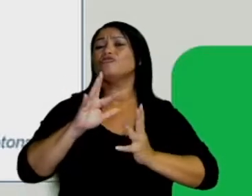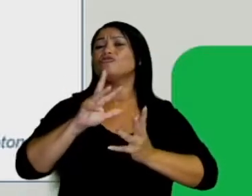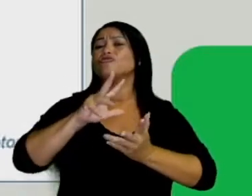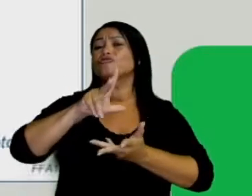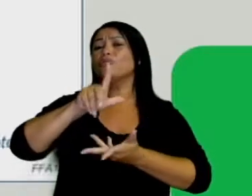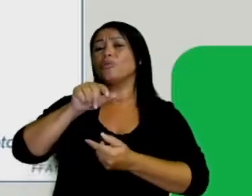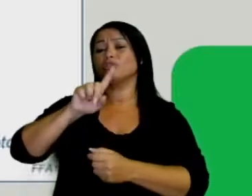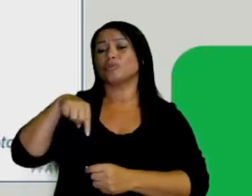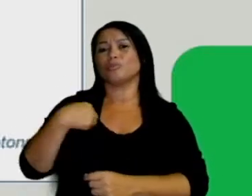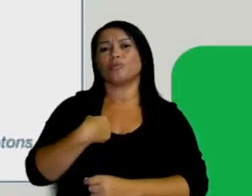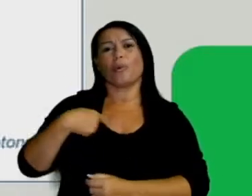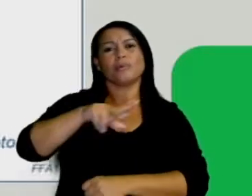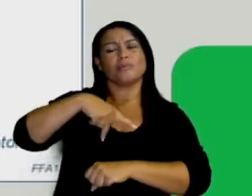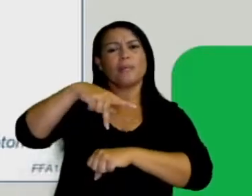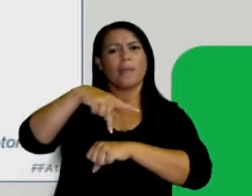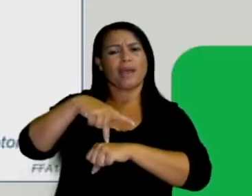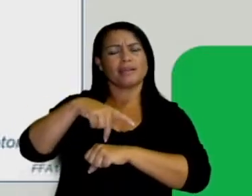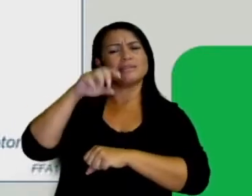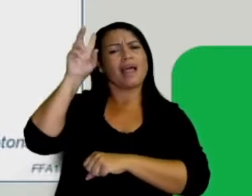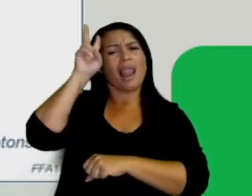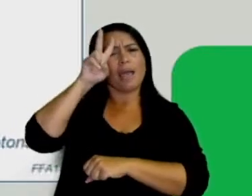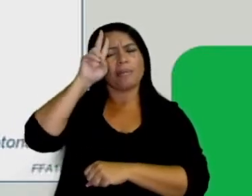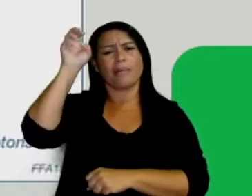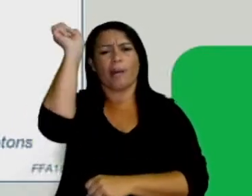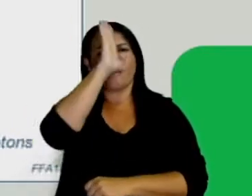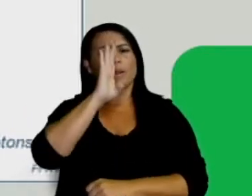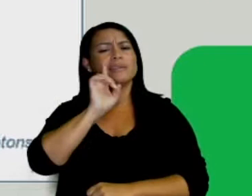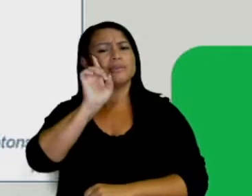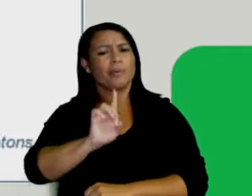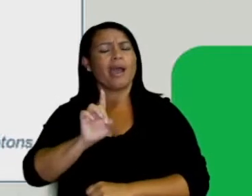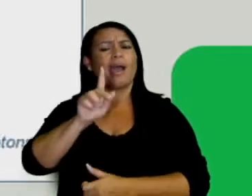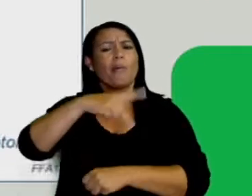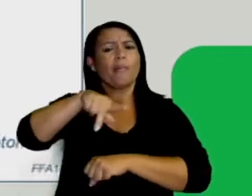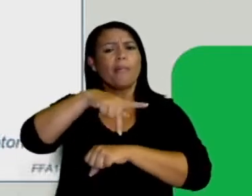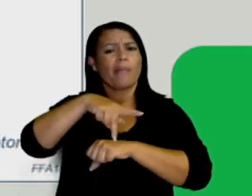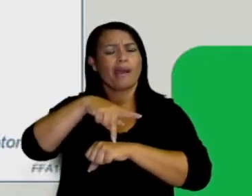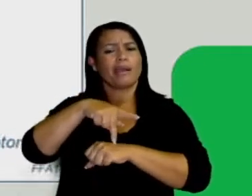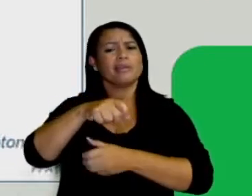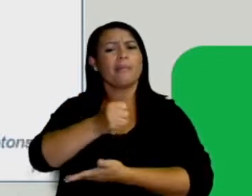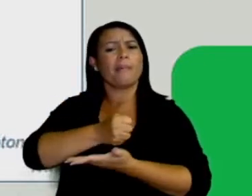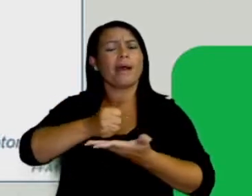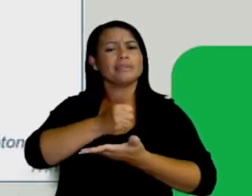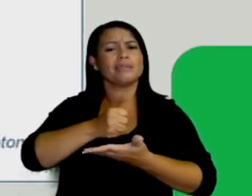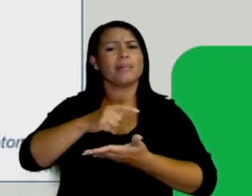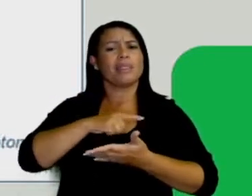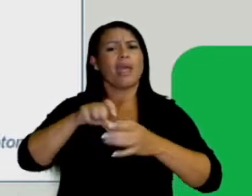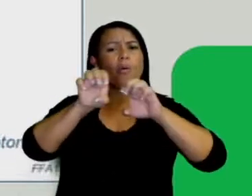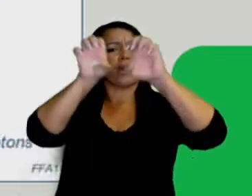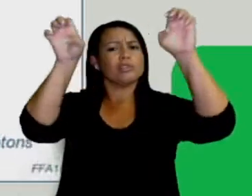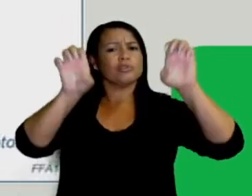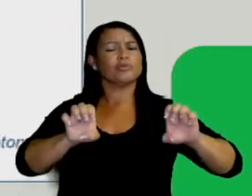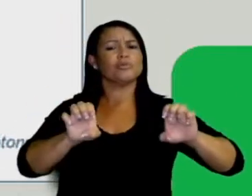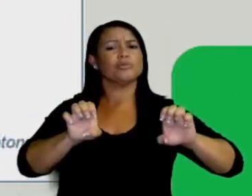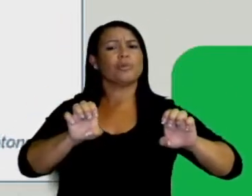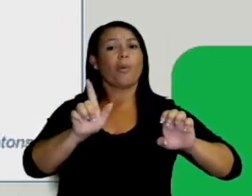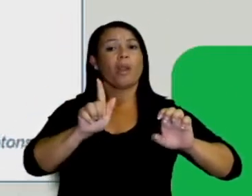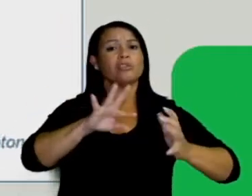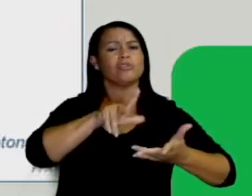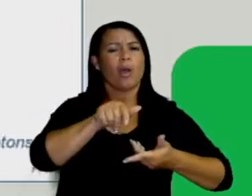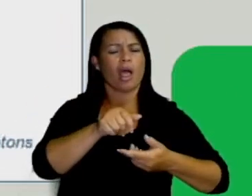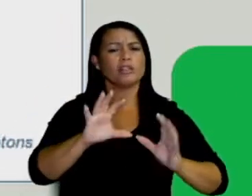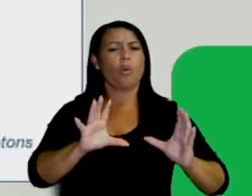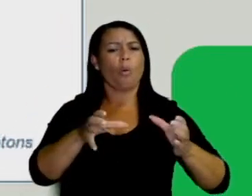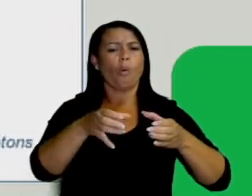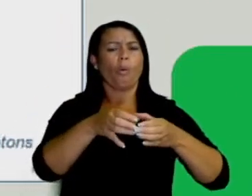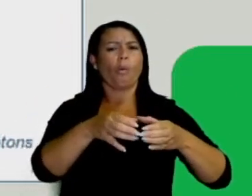tá? Lembra, o Brasil é um país que basicamente apresenta uma estrutura geológica, ou seja, um agrupamento de